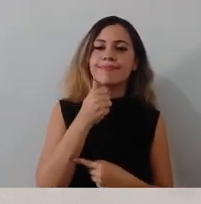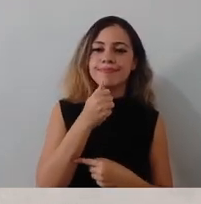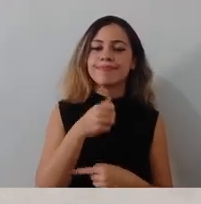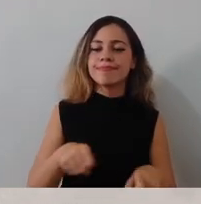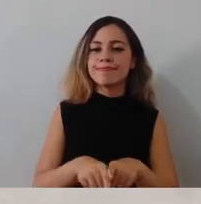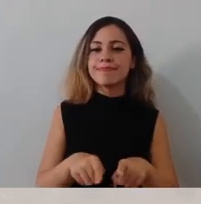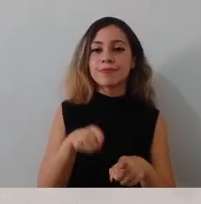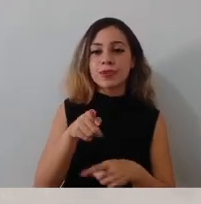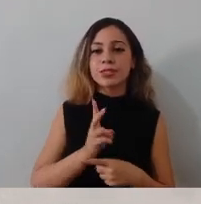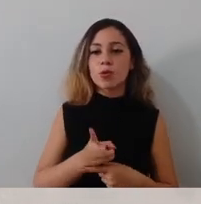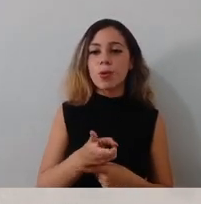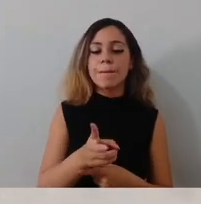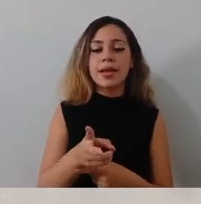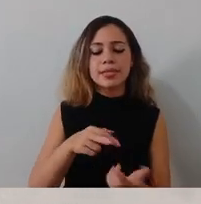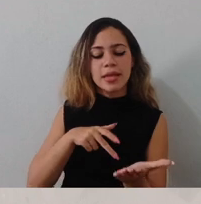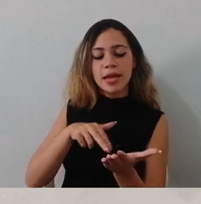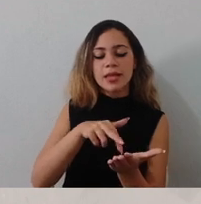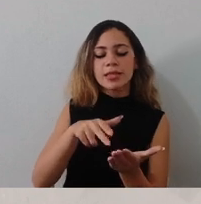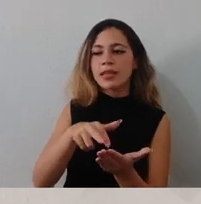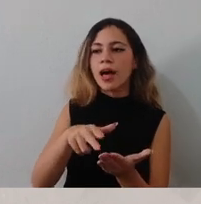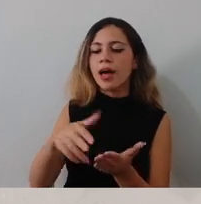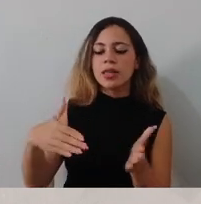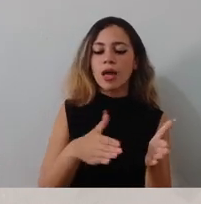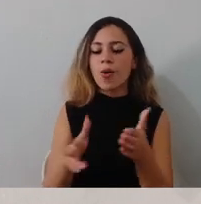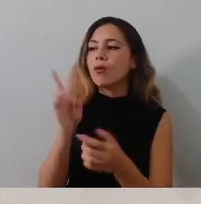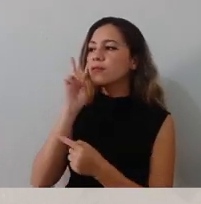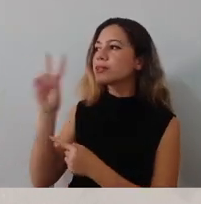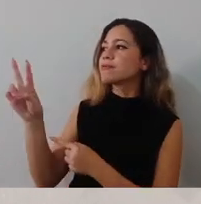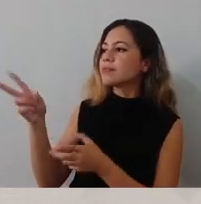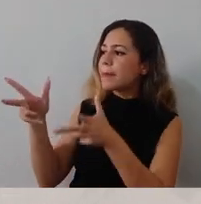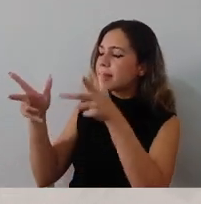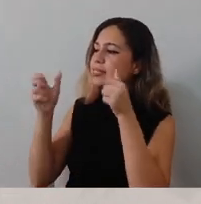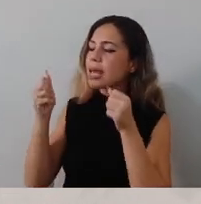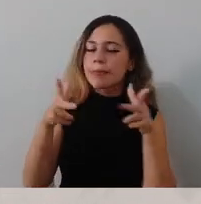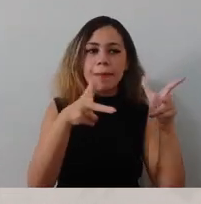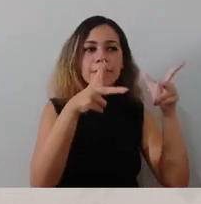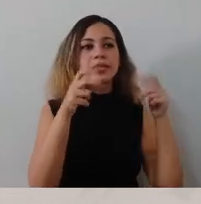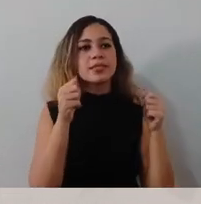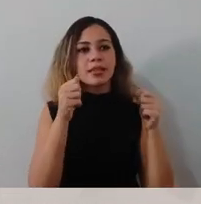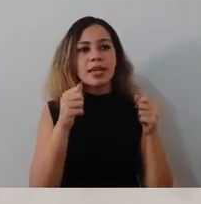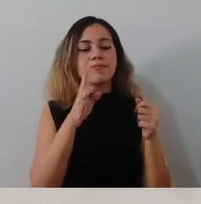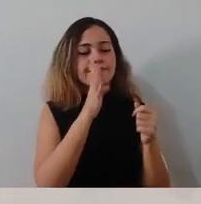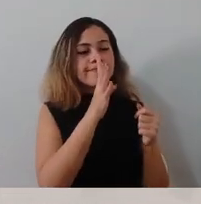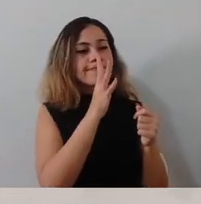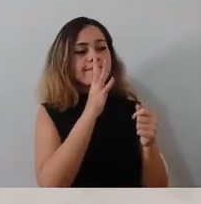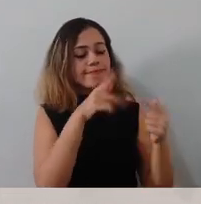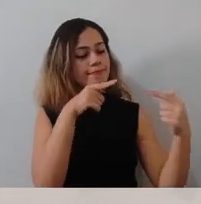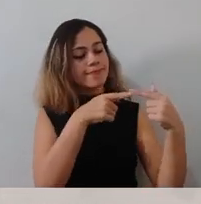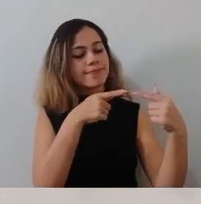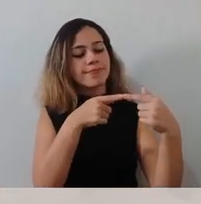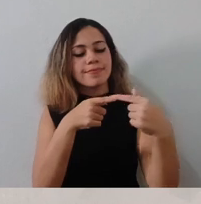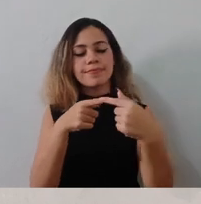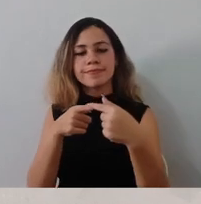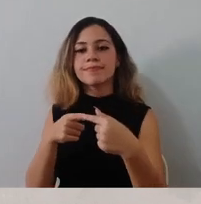vai descortinando, porque você começa a andar na rua e vê um monte de gente, né, que está dentro desse lugar, desse universo que você não notava.